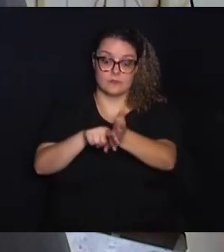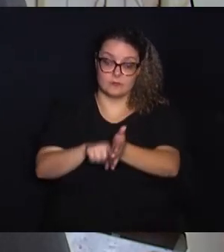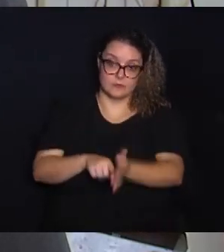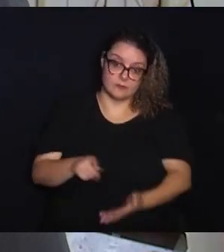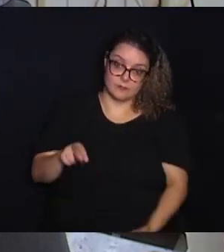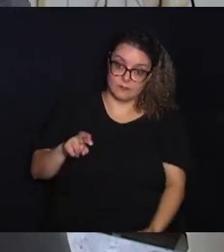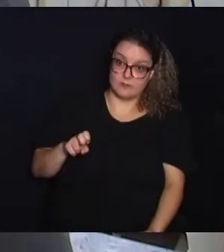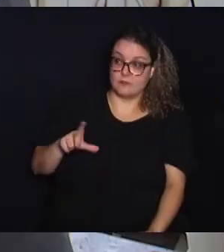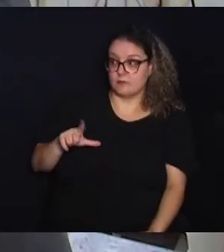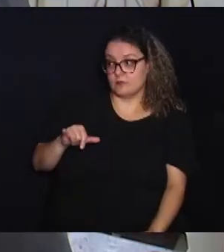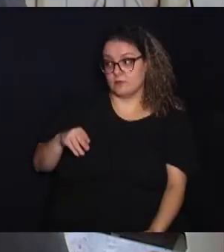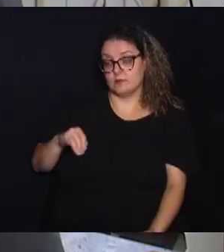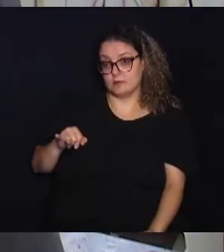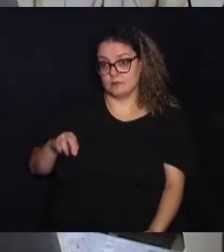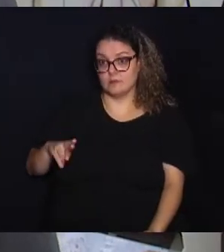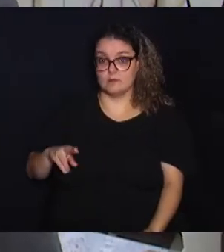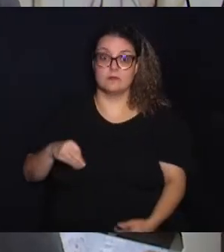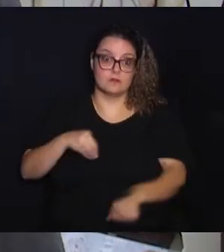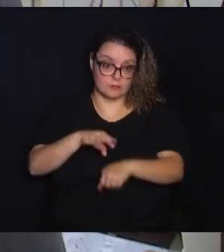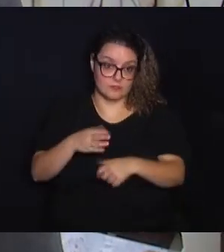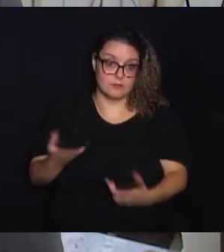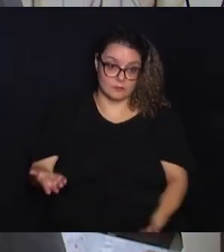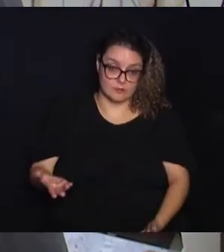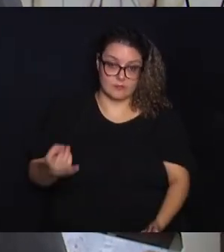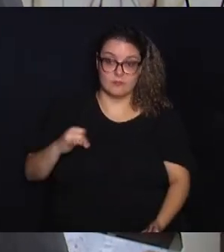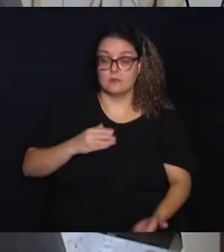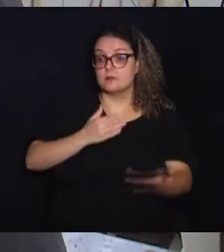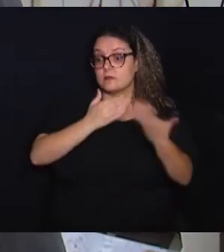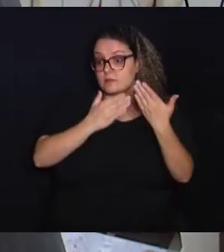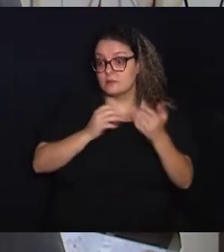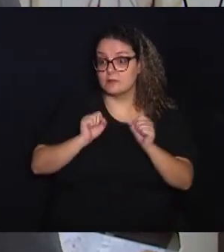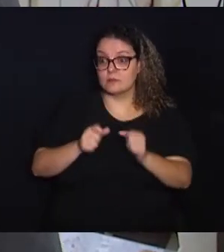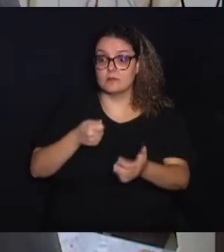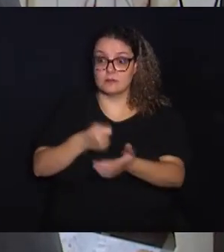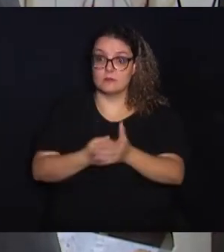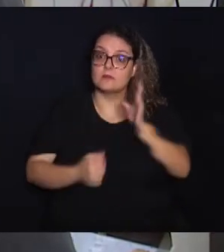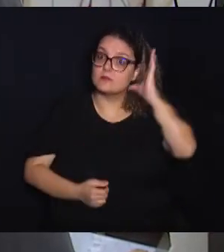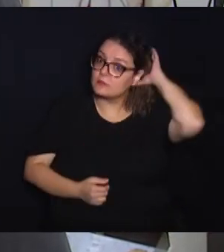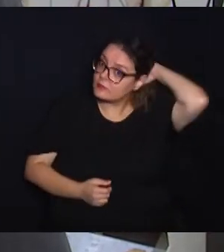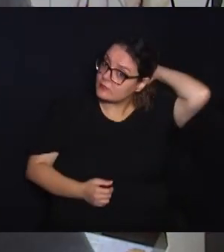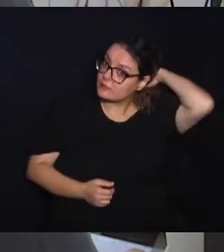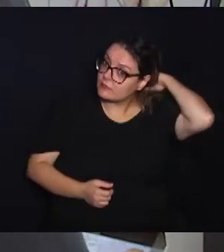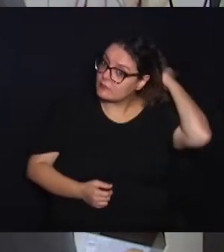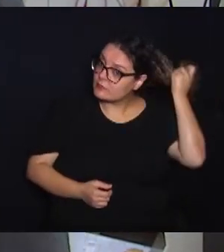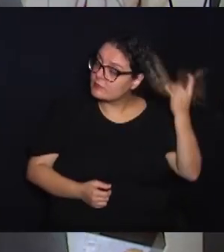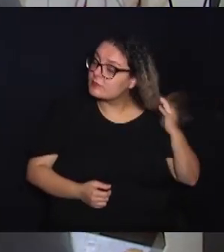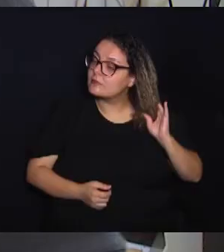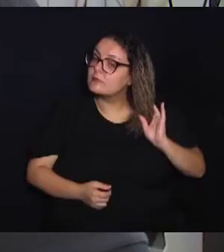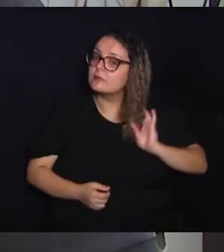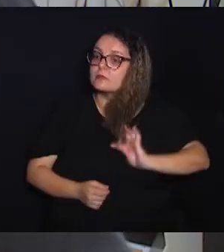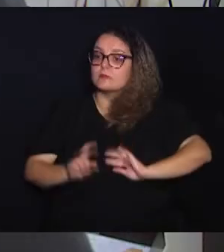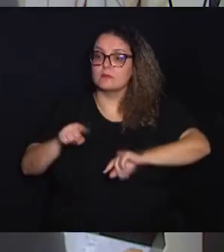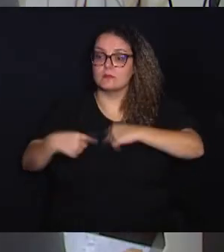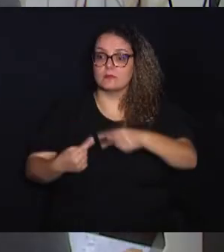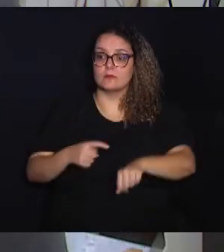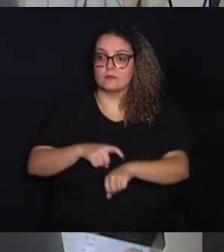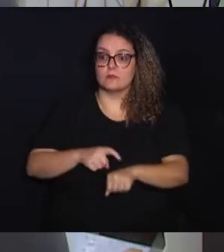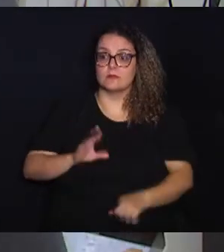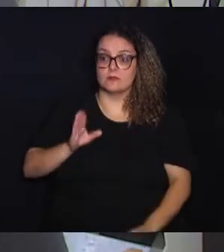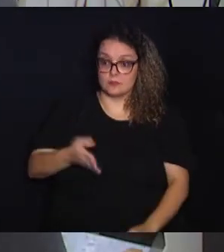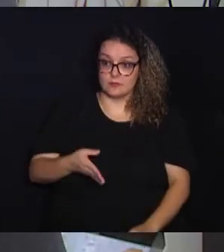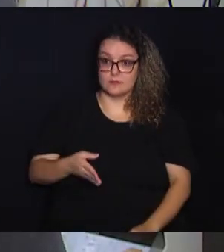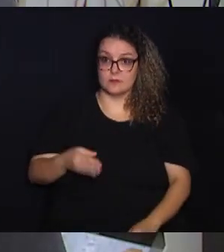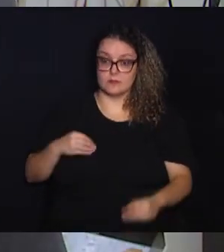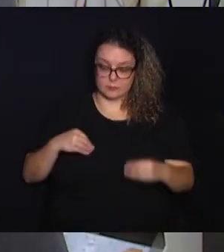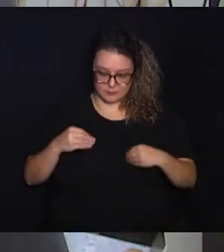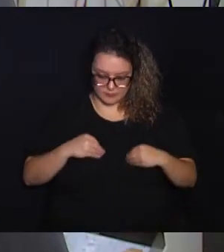questionário preliminar que vai indicar se essa suspeita pode se confirmar, e aí a próxima etapa já é